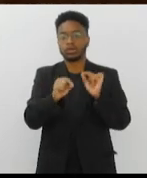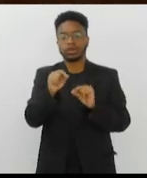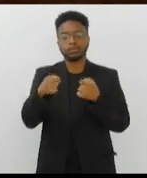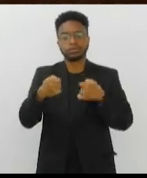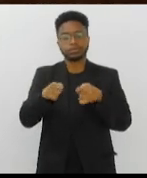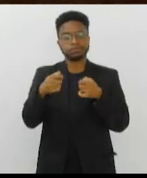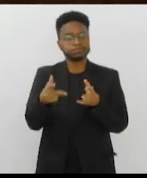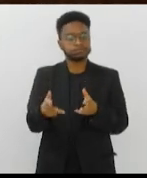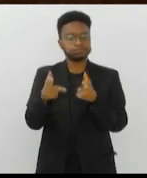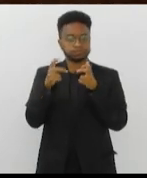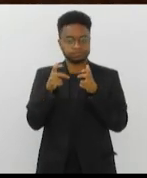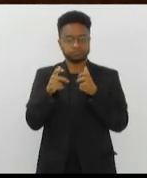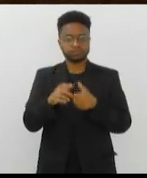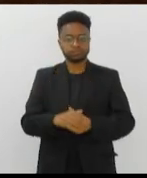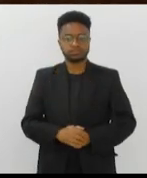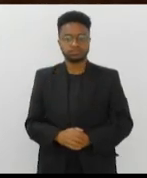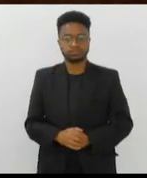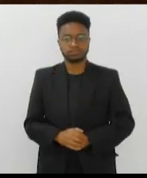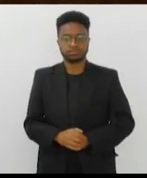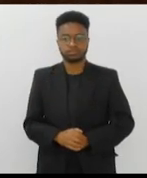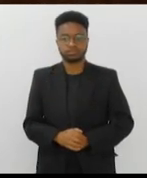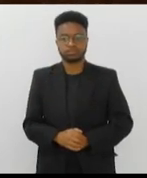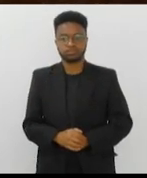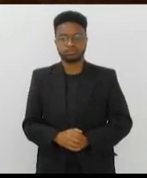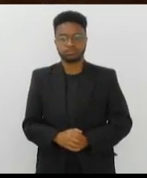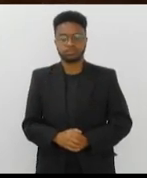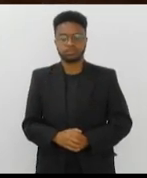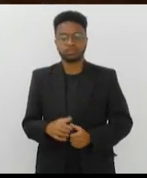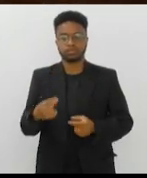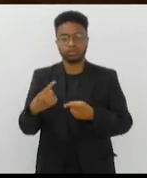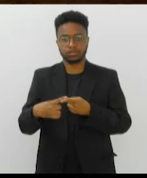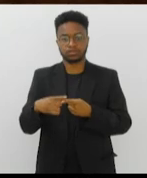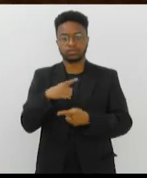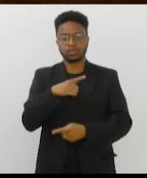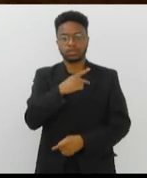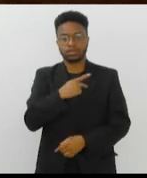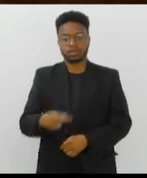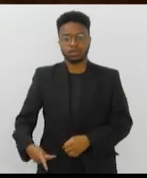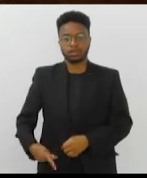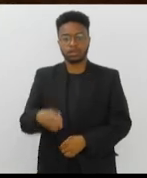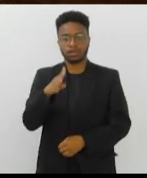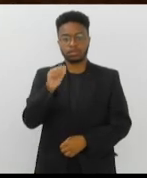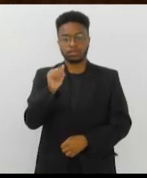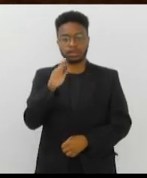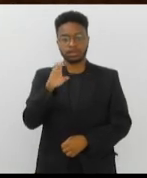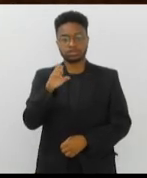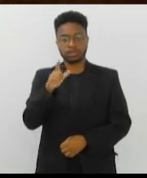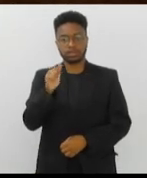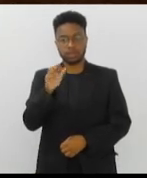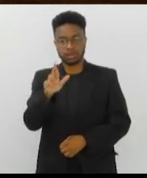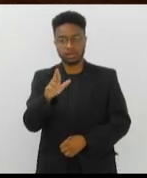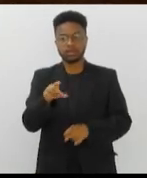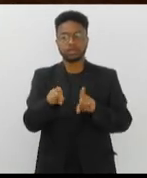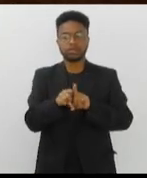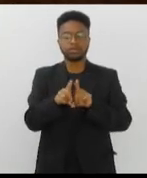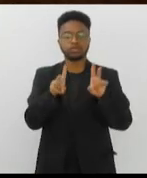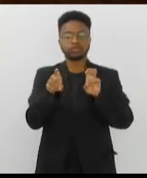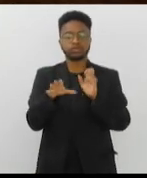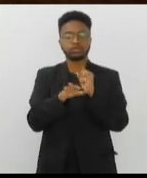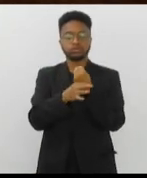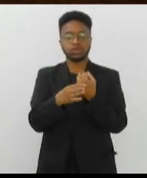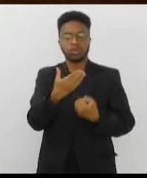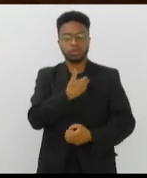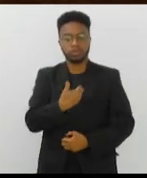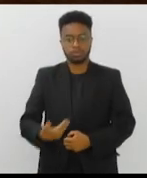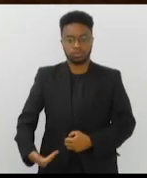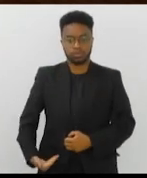responsabilidade, que na figura do presidente Rodrigo Bacelar, amigo, e tem nas Forças de Segurança Pública também algo sensível e